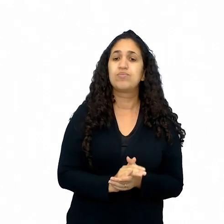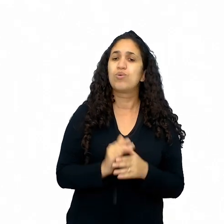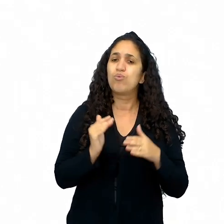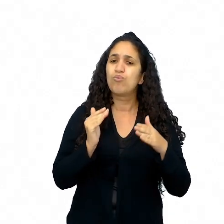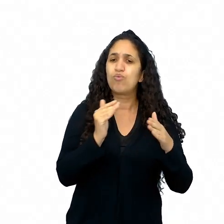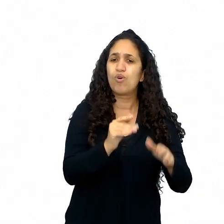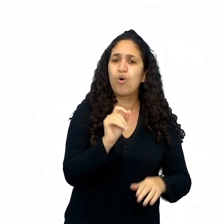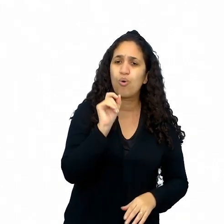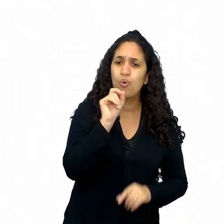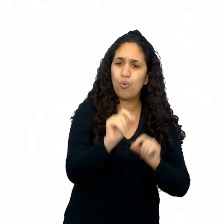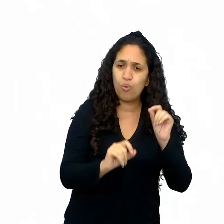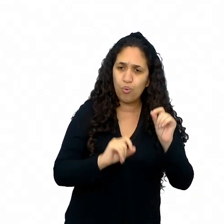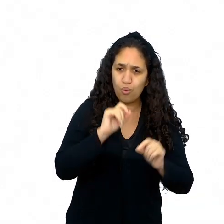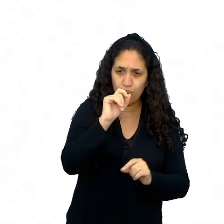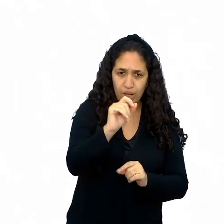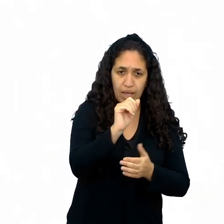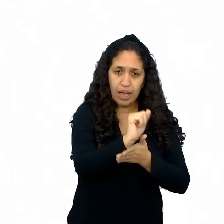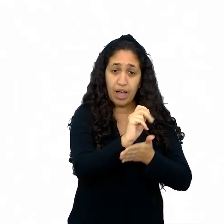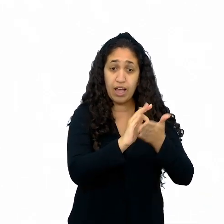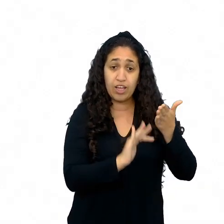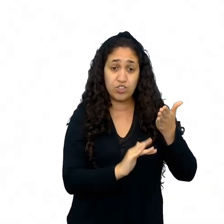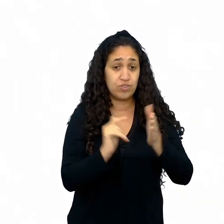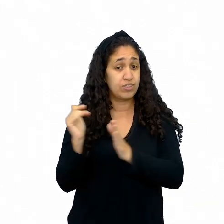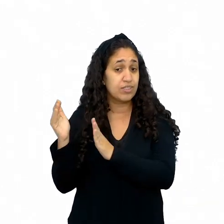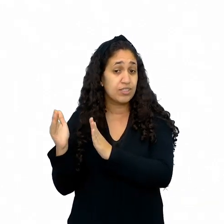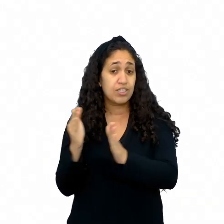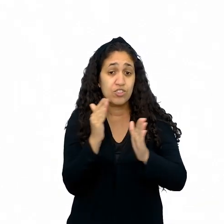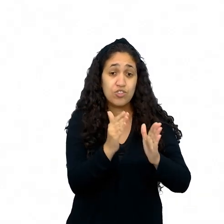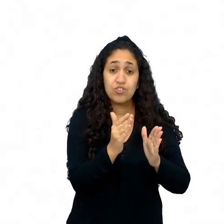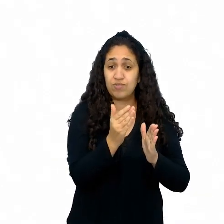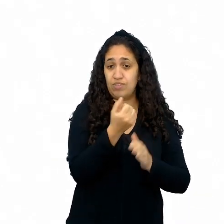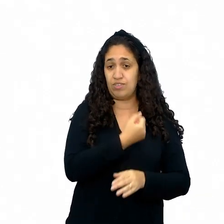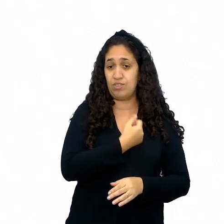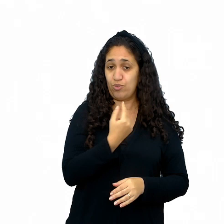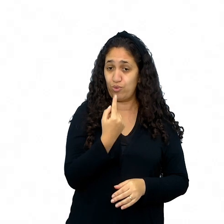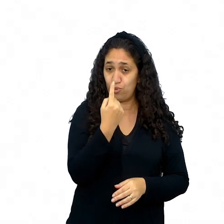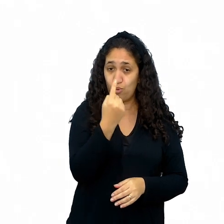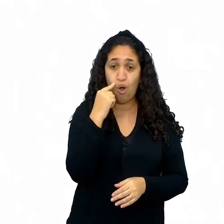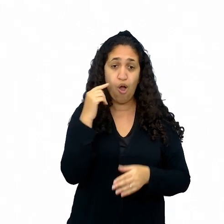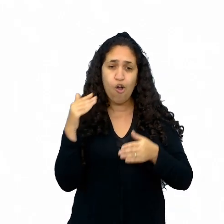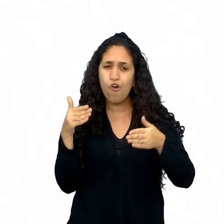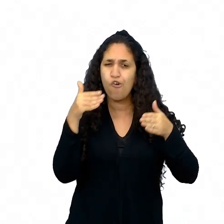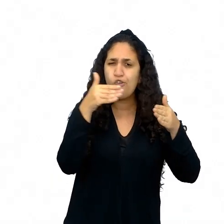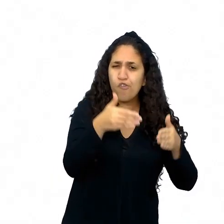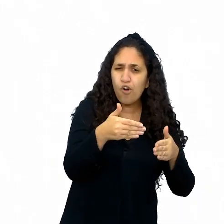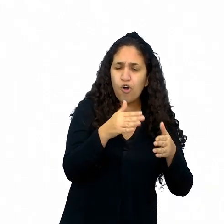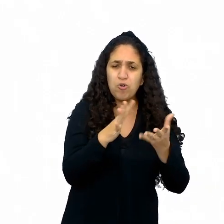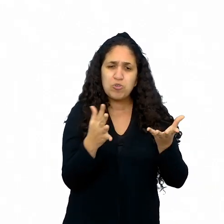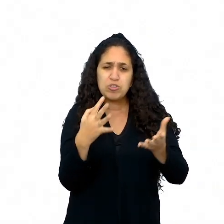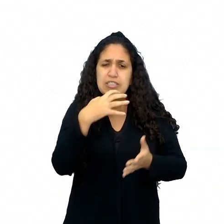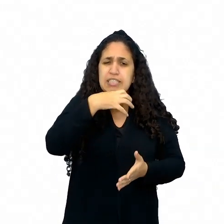das atividades que estão nessa sequência de atividades, com esse foco na produção